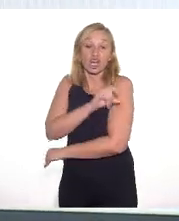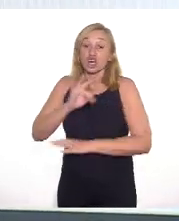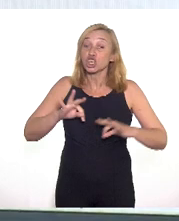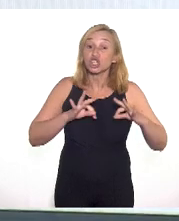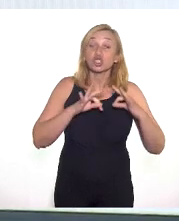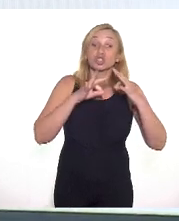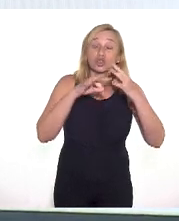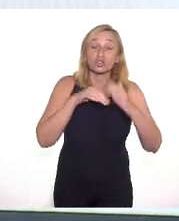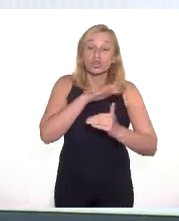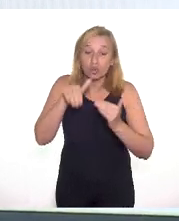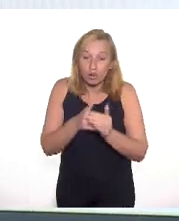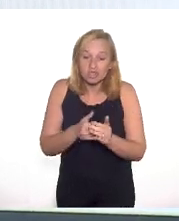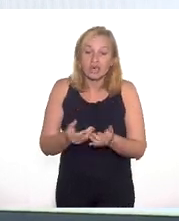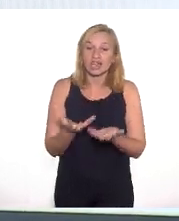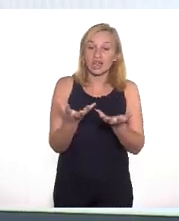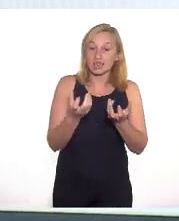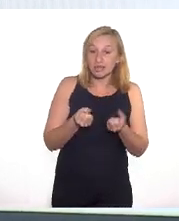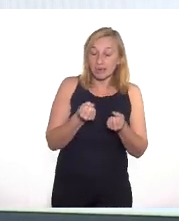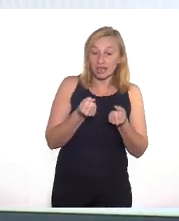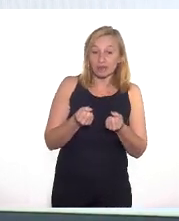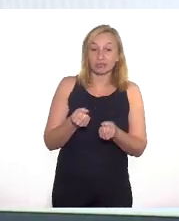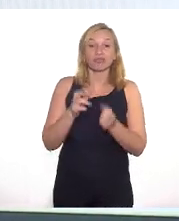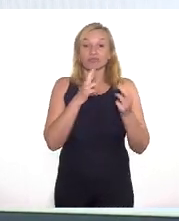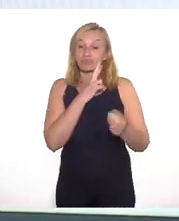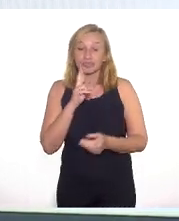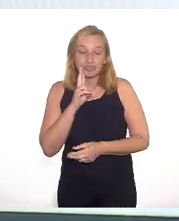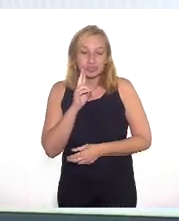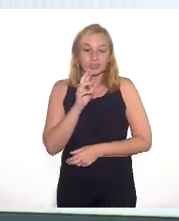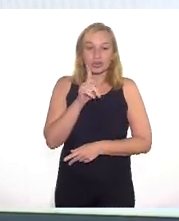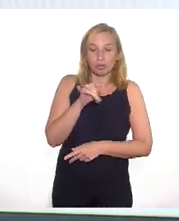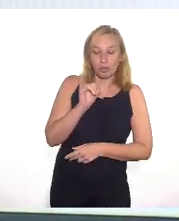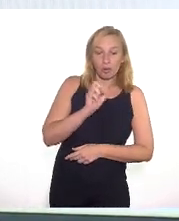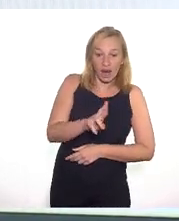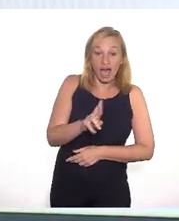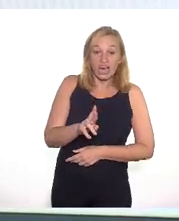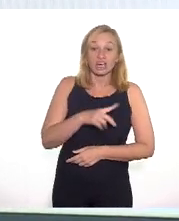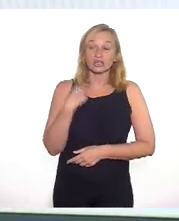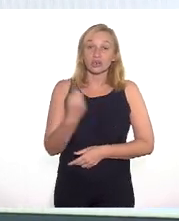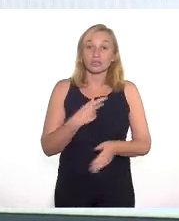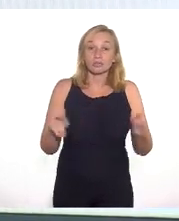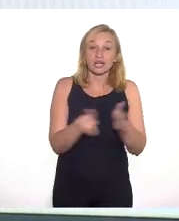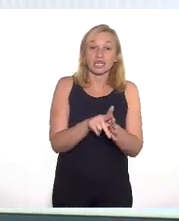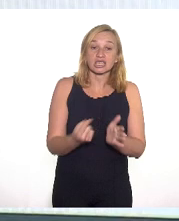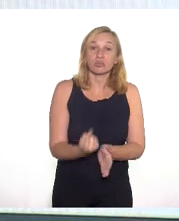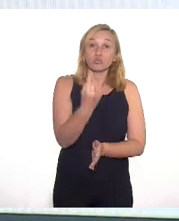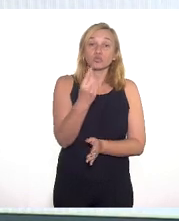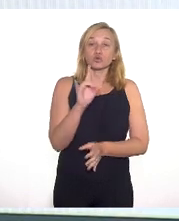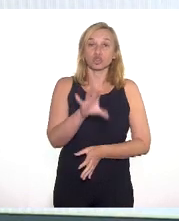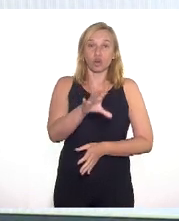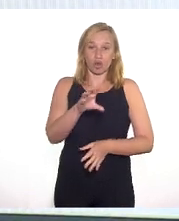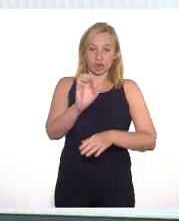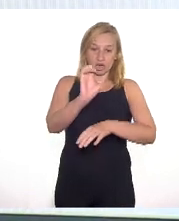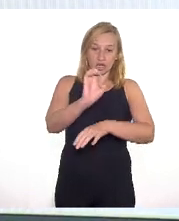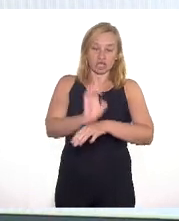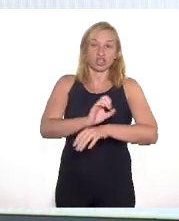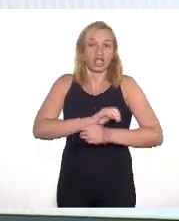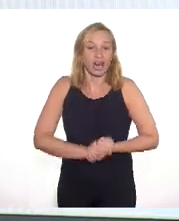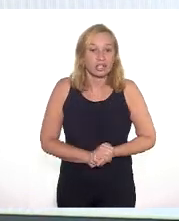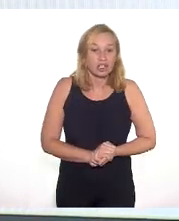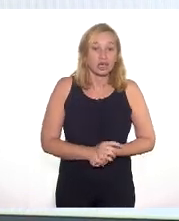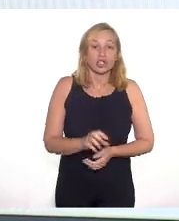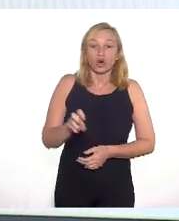populares, porque nós somos um Estado só. Nós somos um Rio de Janeiro só. A Baixada Fluminense, o